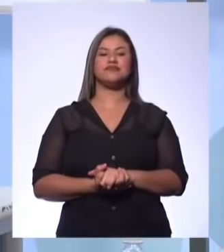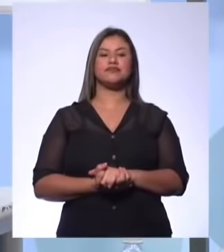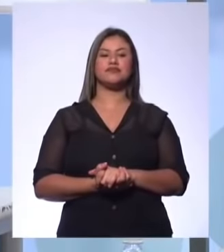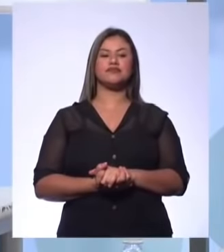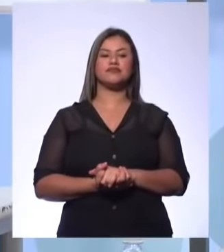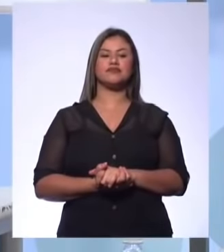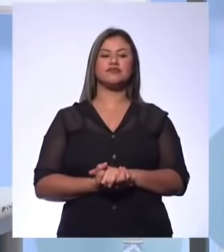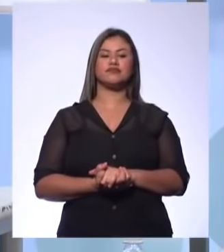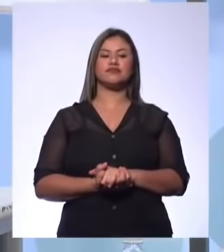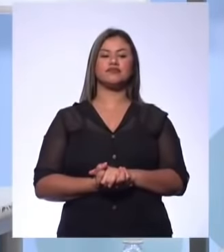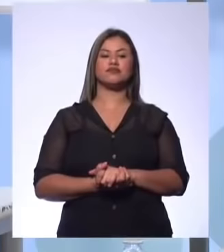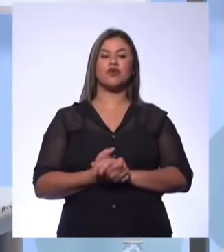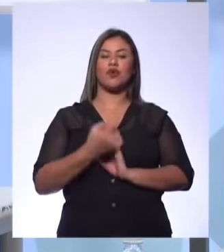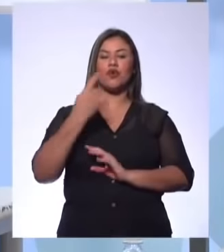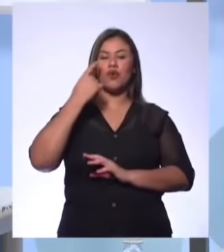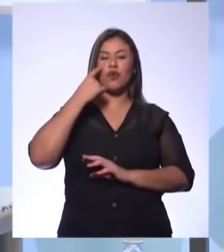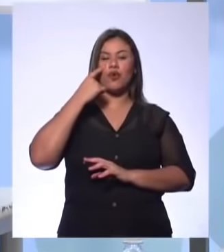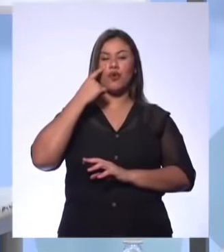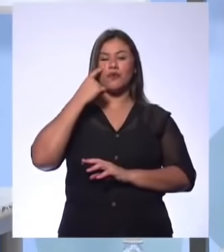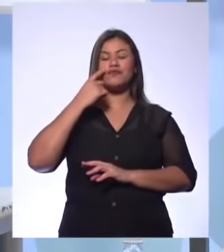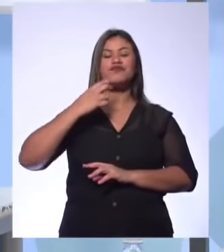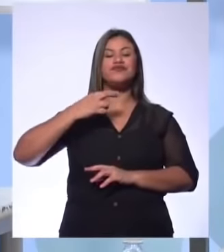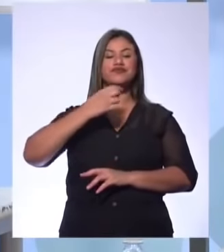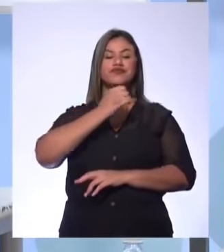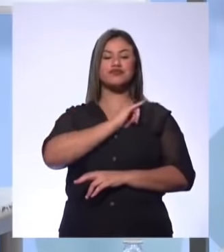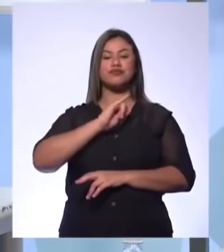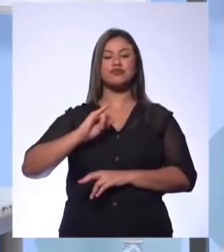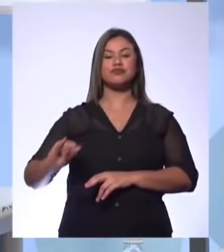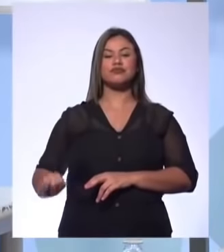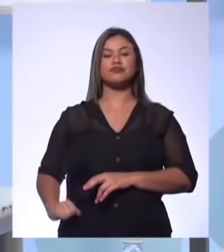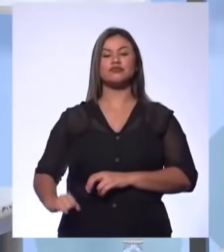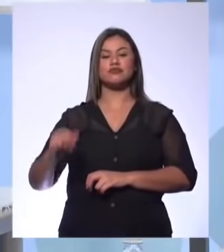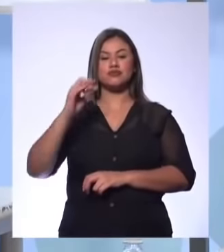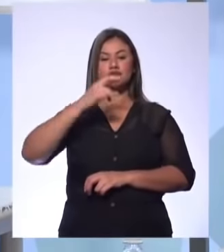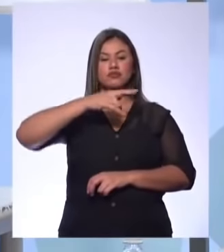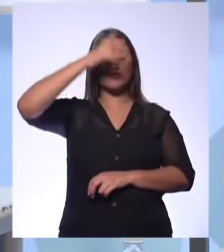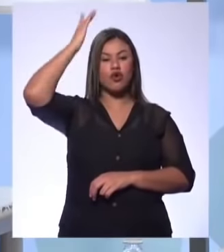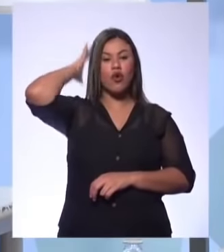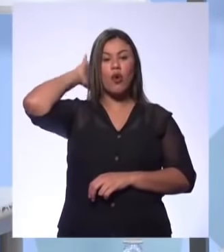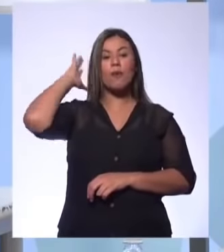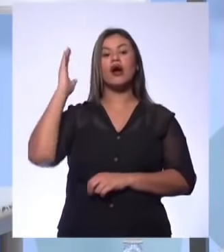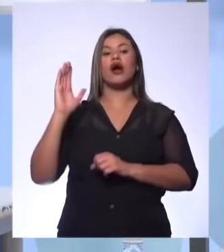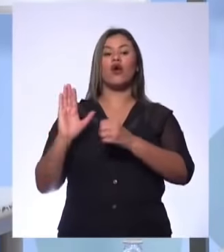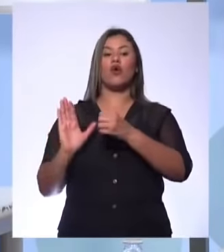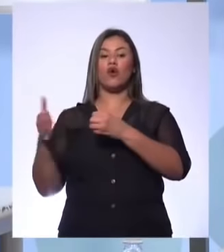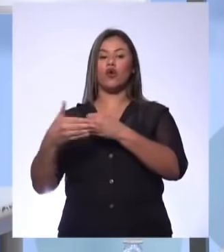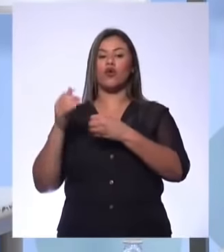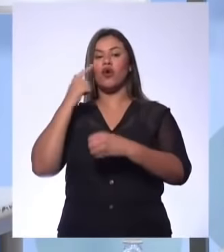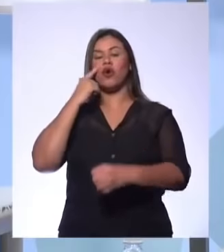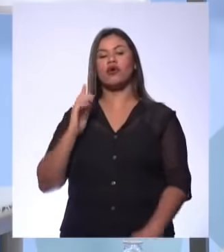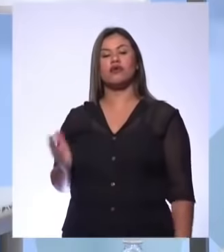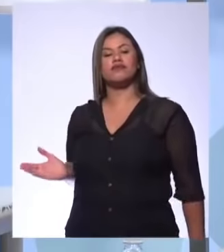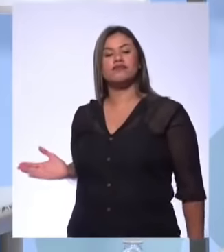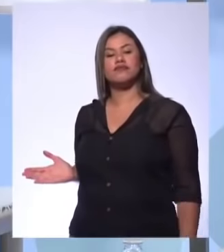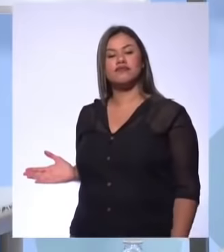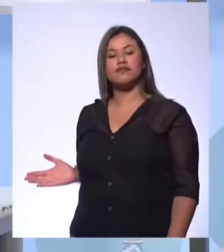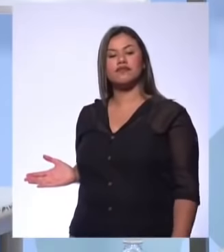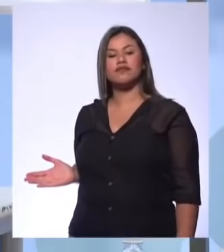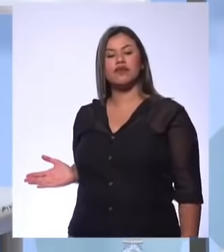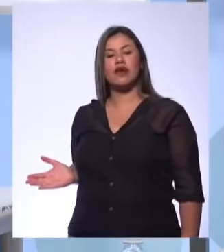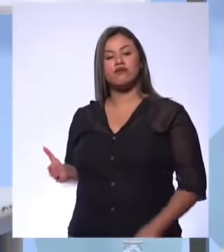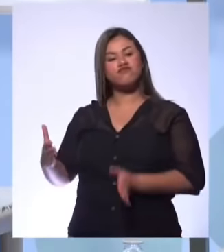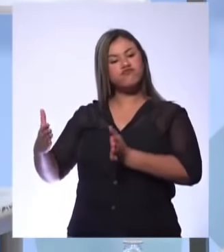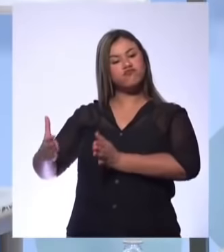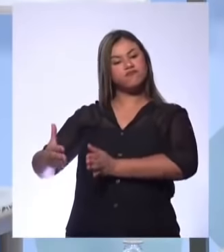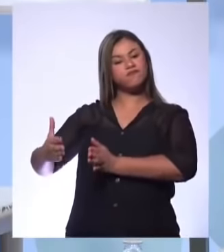no nosso Império Romano do Ocidente. É nessa parte aqui, nesse pedaço aqui que nós